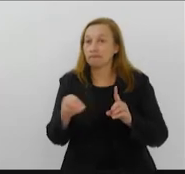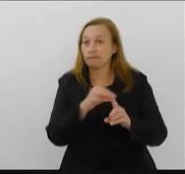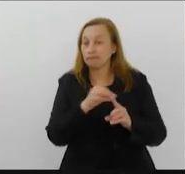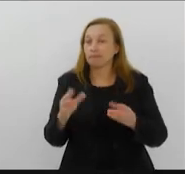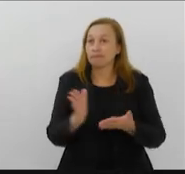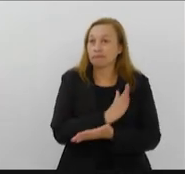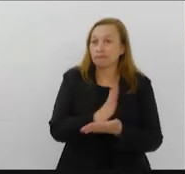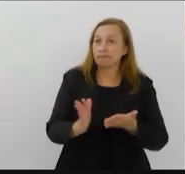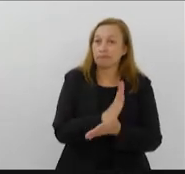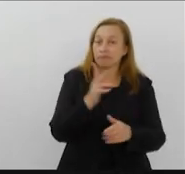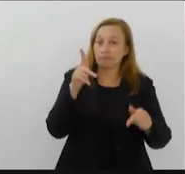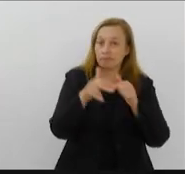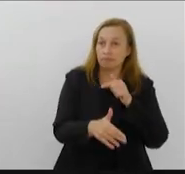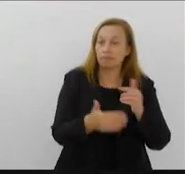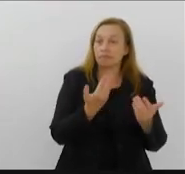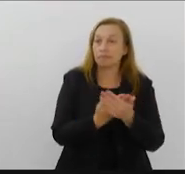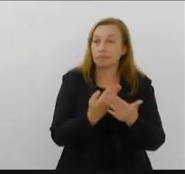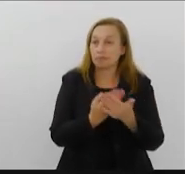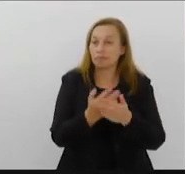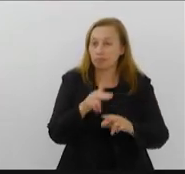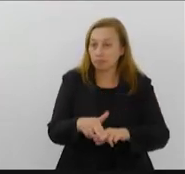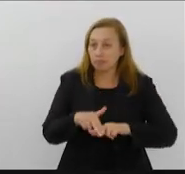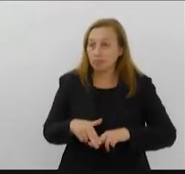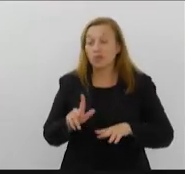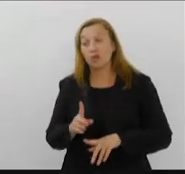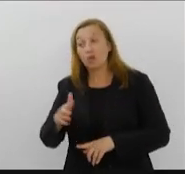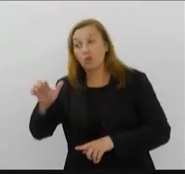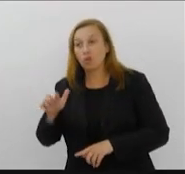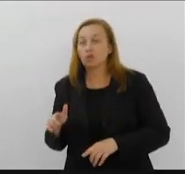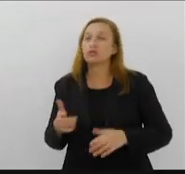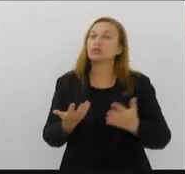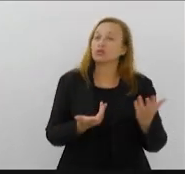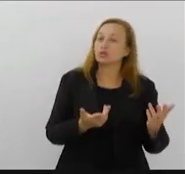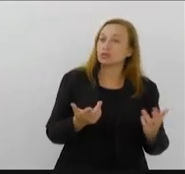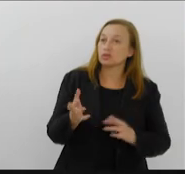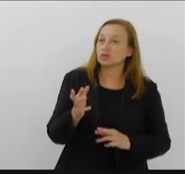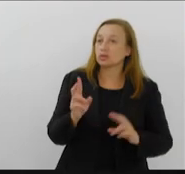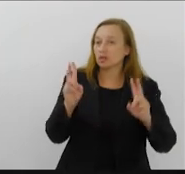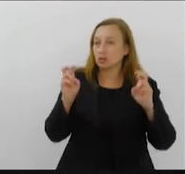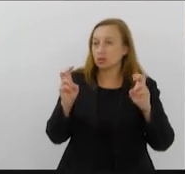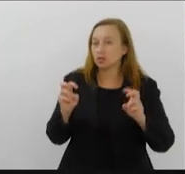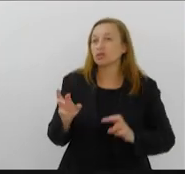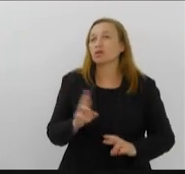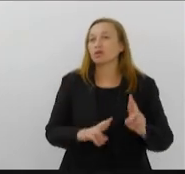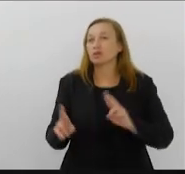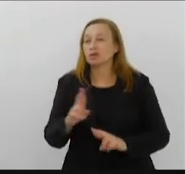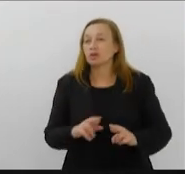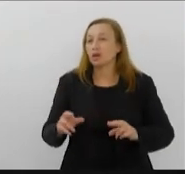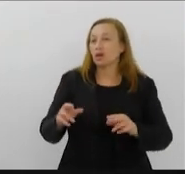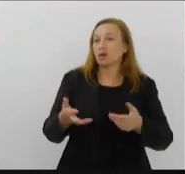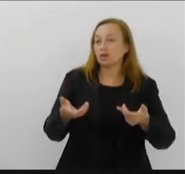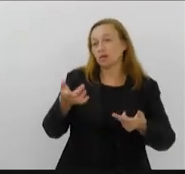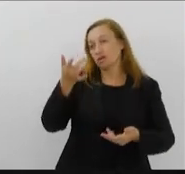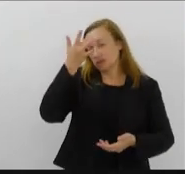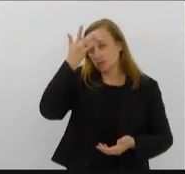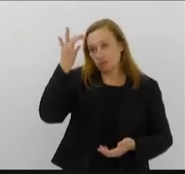que interromper os estudos por conta disso. E outros fatores associados, como a questão da saúde mental, foi um tema que já foi abordado diversas